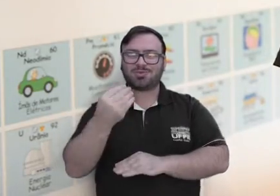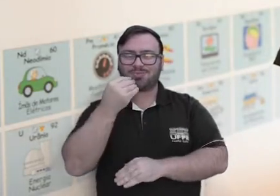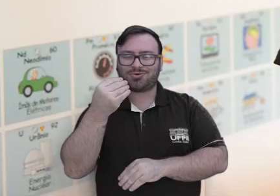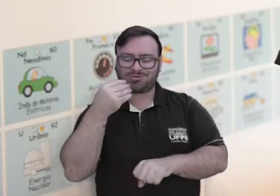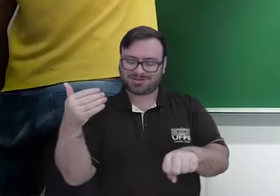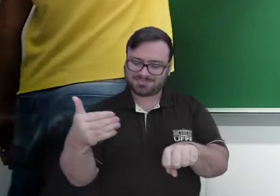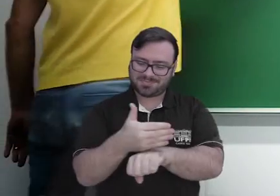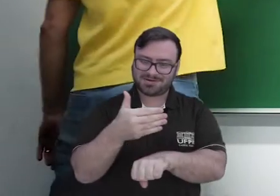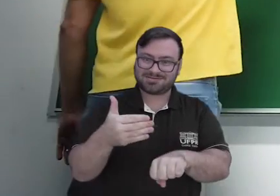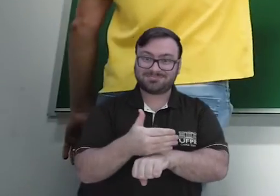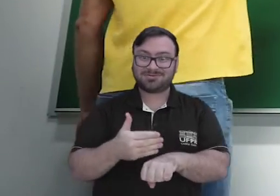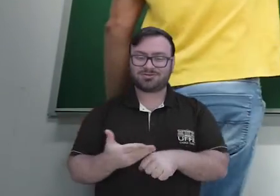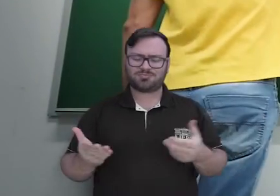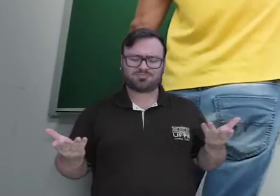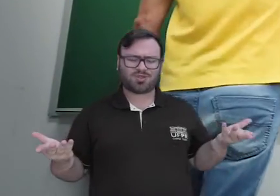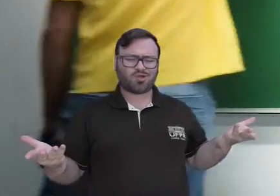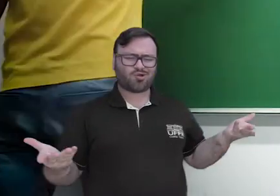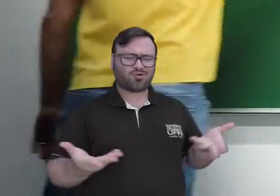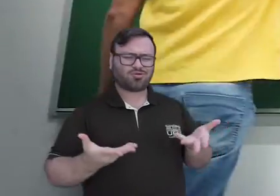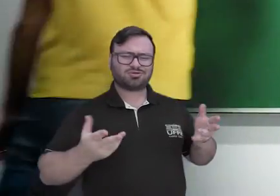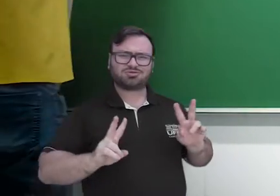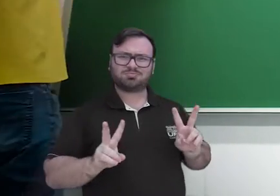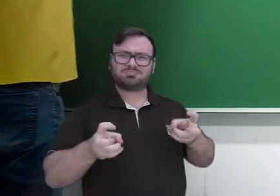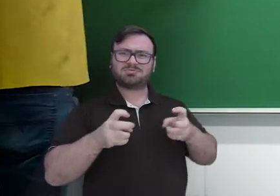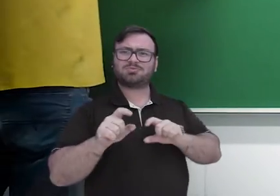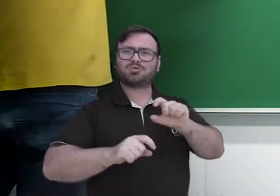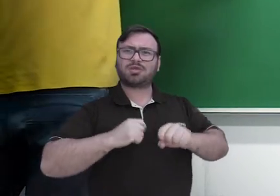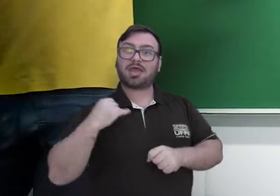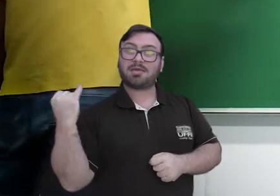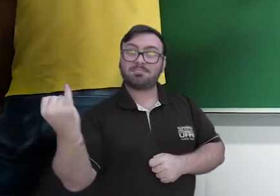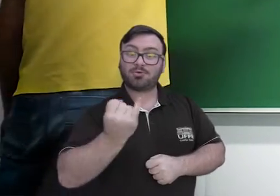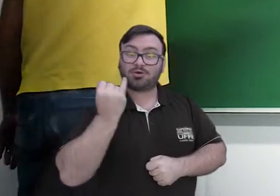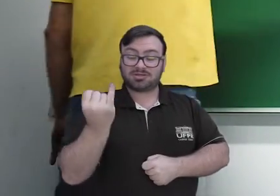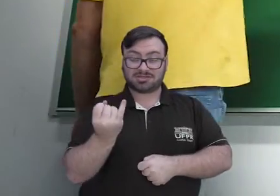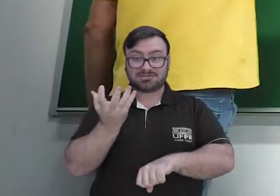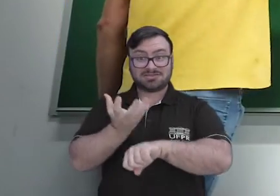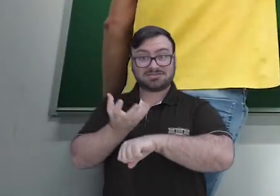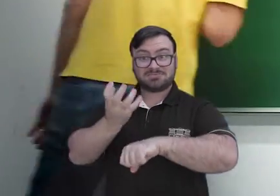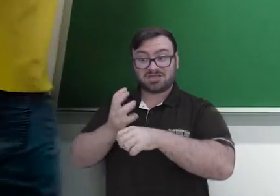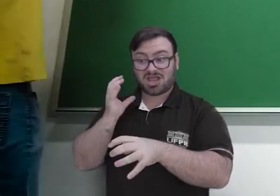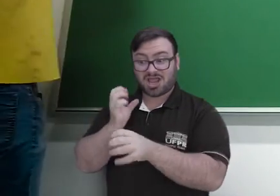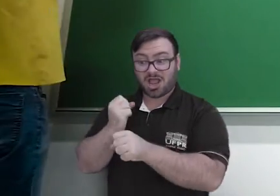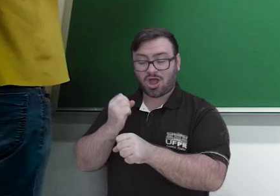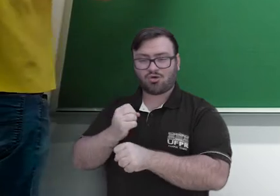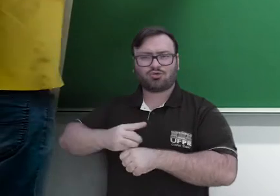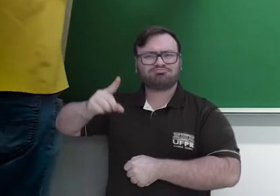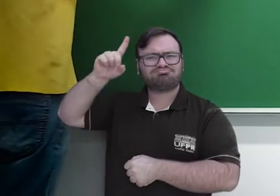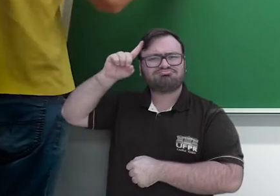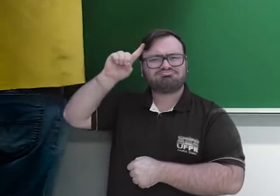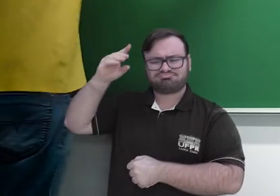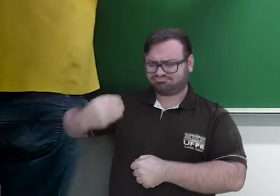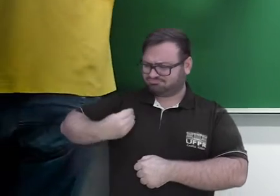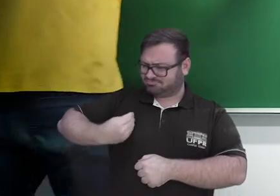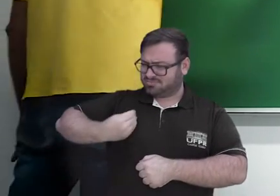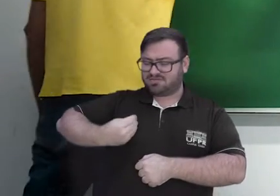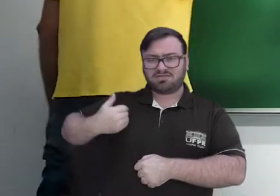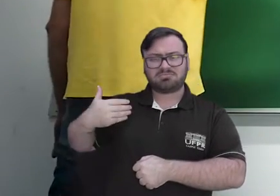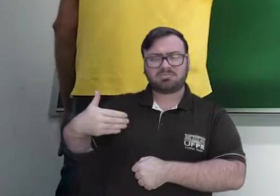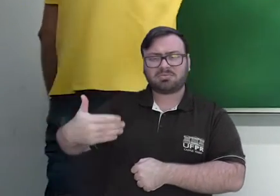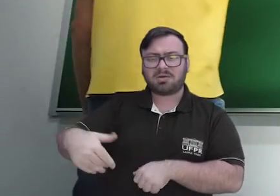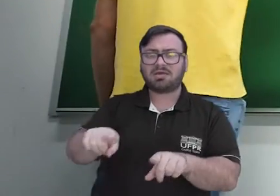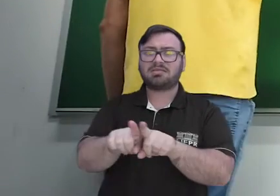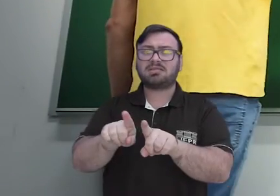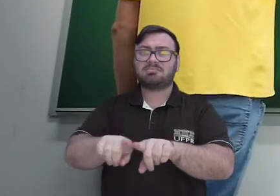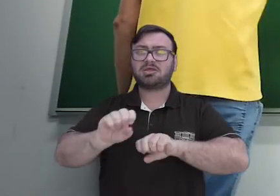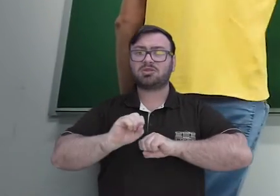de estar participando. E hoje eu vejo a devida importância do cálculo tanto no nosso dia a dia, quanto na nossa vida e quanto no